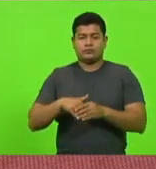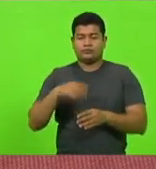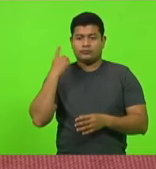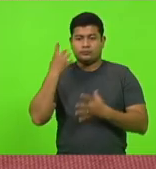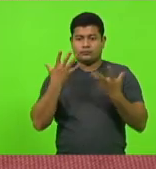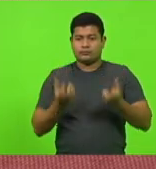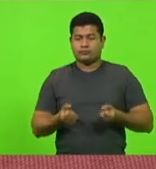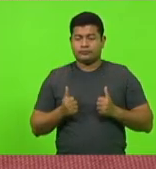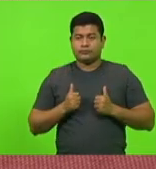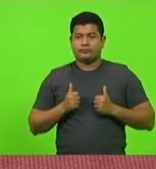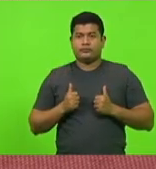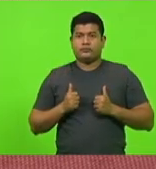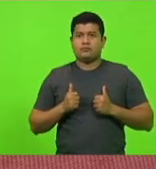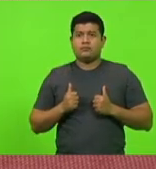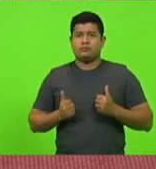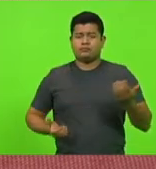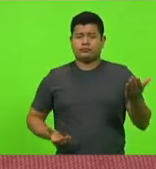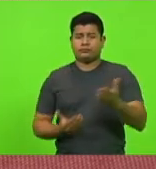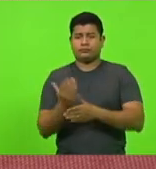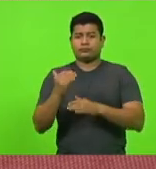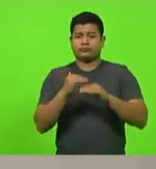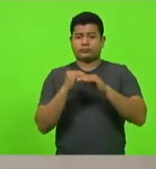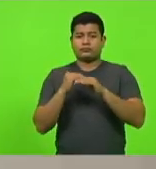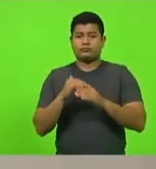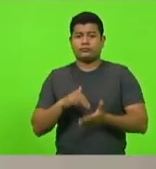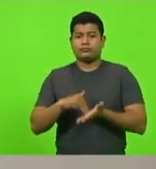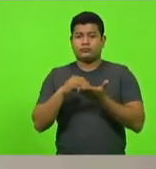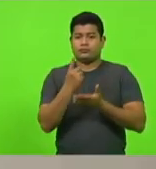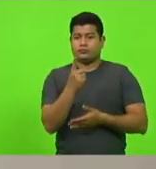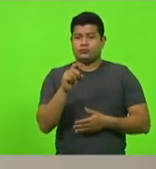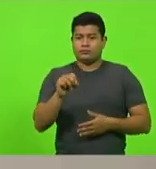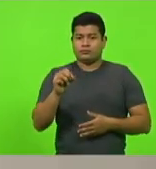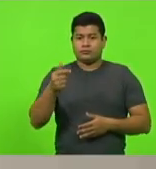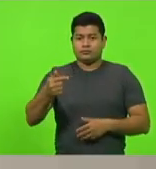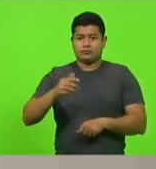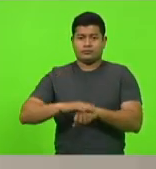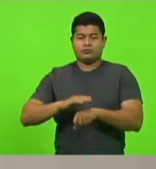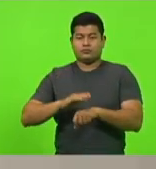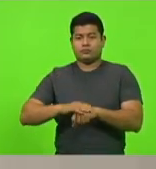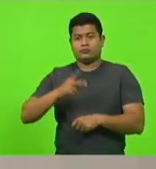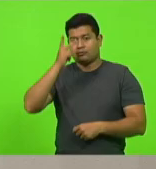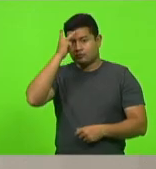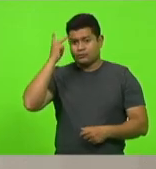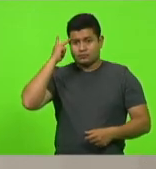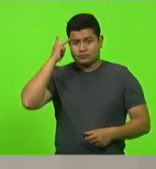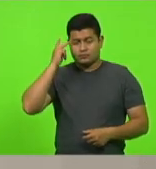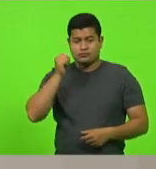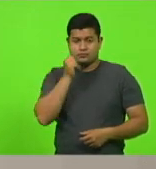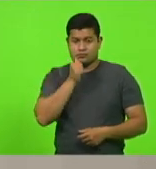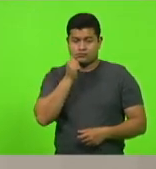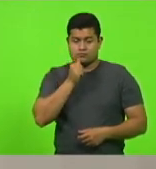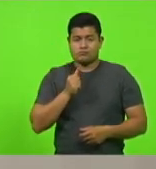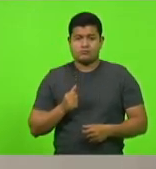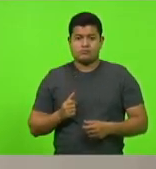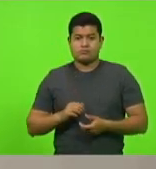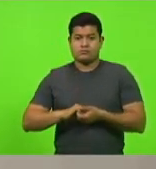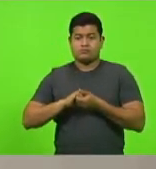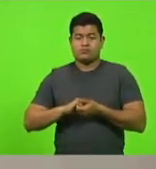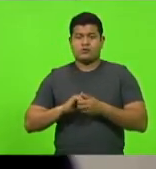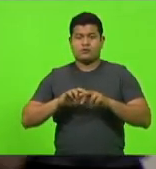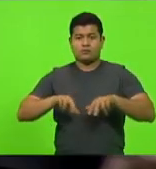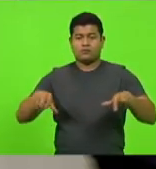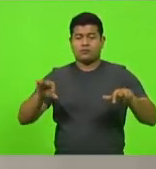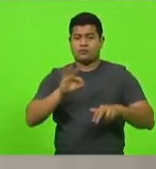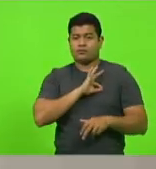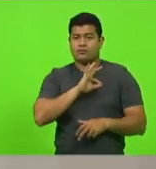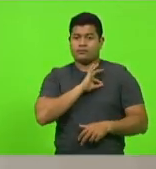permaneçam como se encontram. Aprovado por unanimidade. Moção 1107, autor deputada Paulinha, cumprimentando diversos policiais militares do município